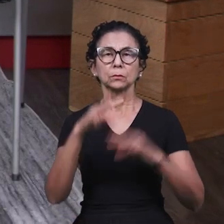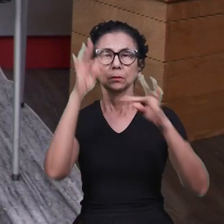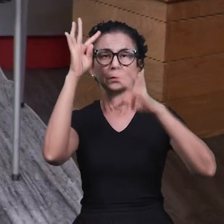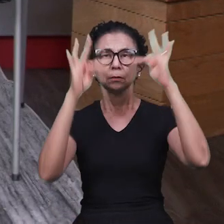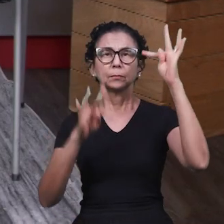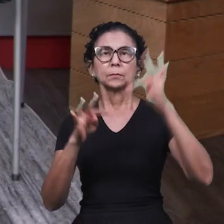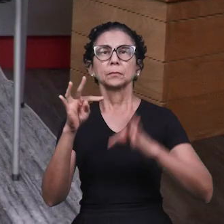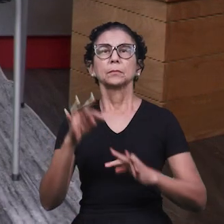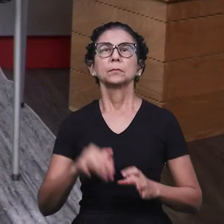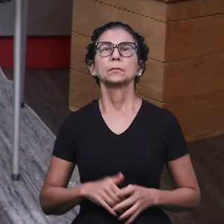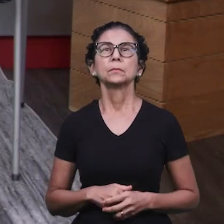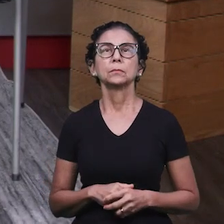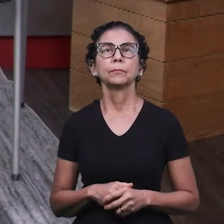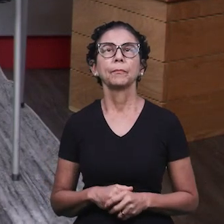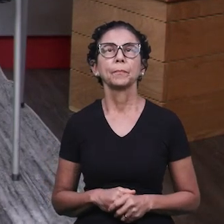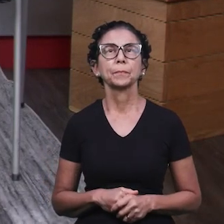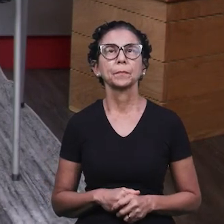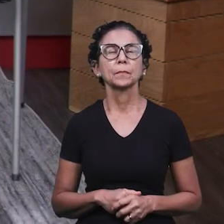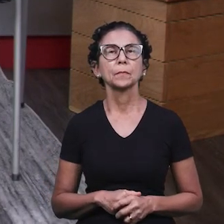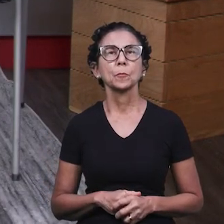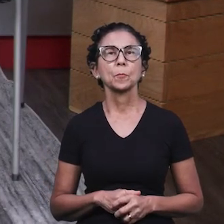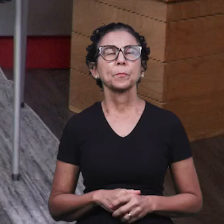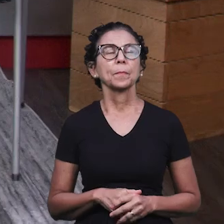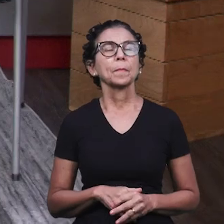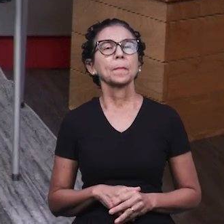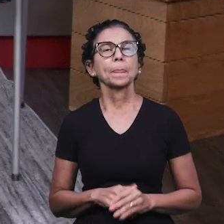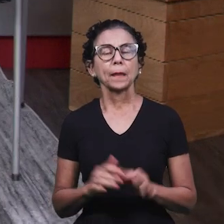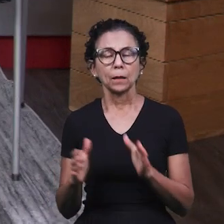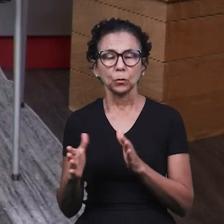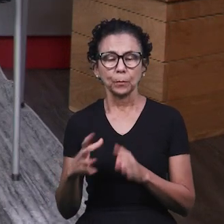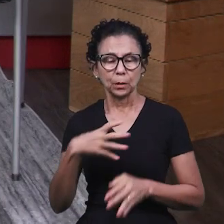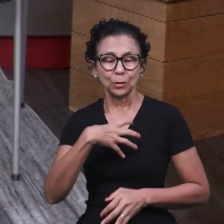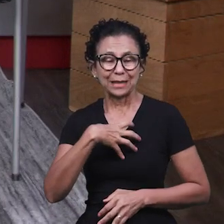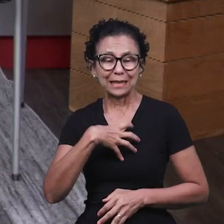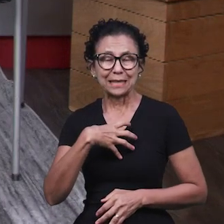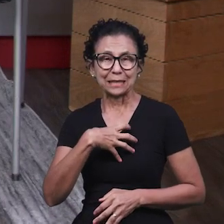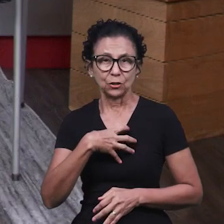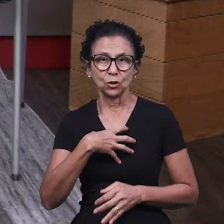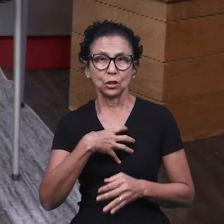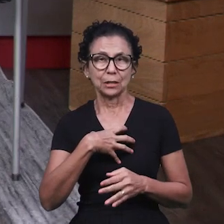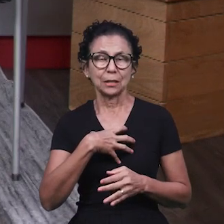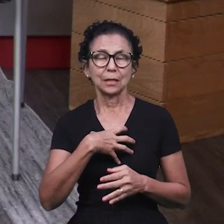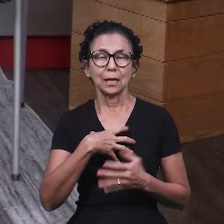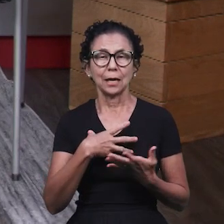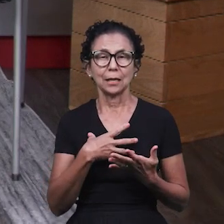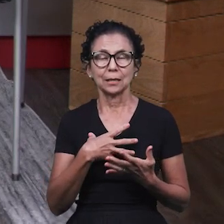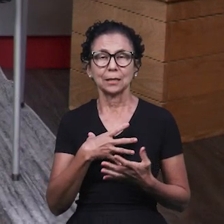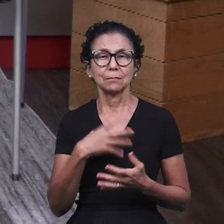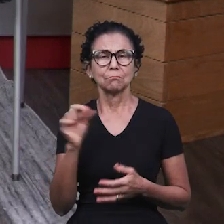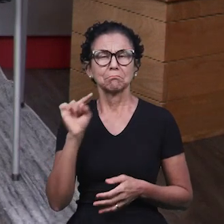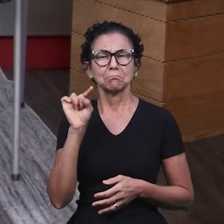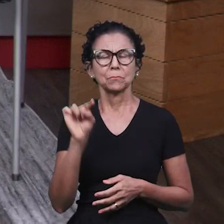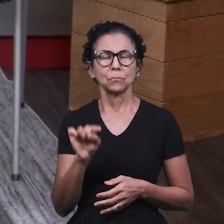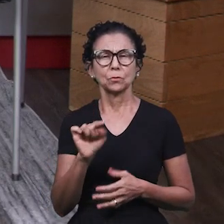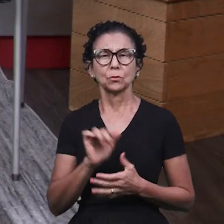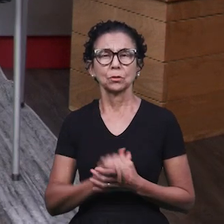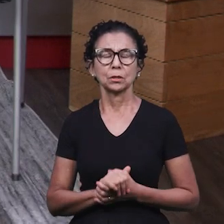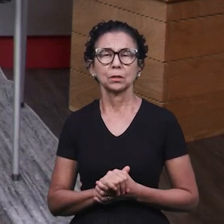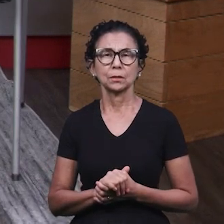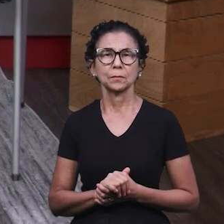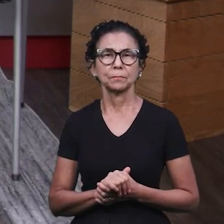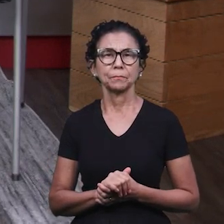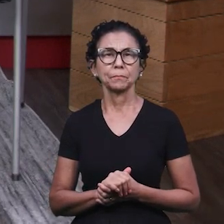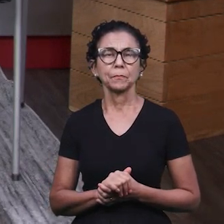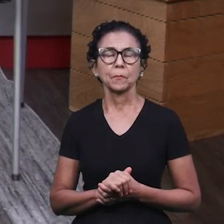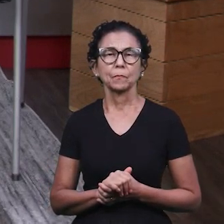resto da vida, ela vai usar enquanto aqueles sintomas estão bem acesos. E existe uma fase em que esses sintomas eles ficam mais brandos? Existe